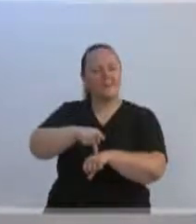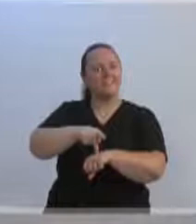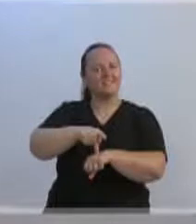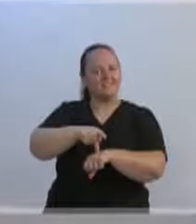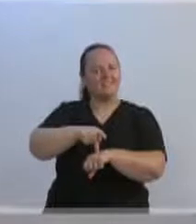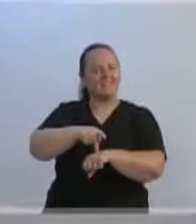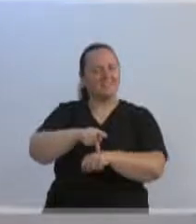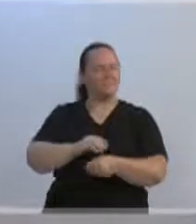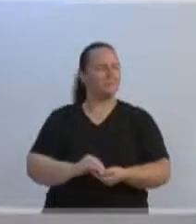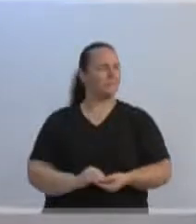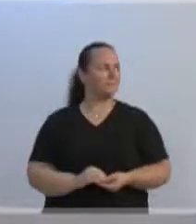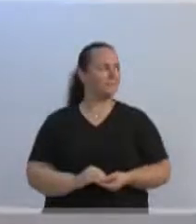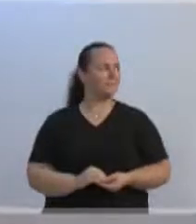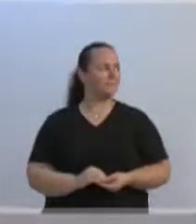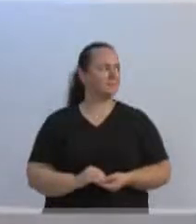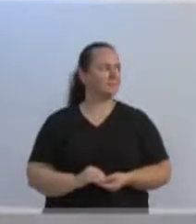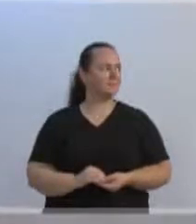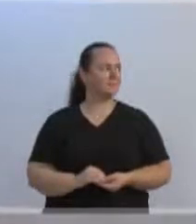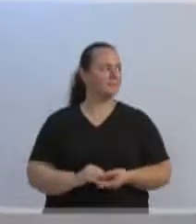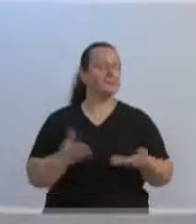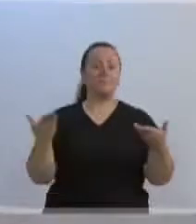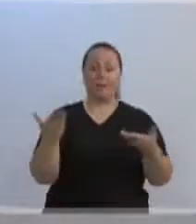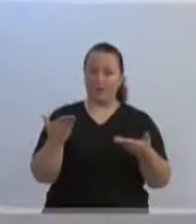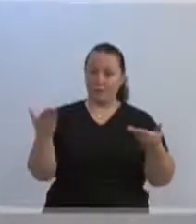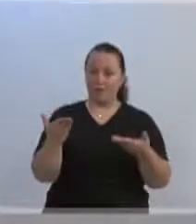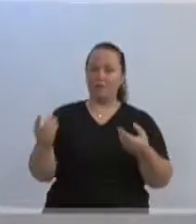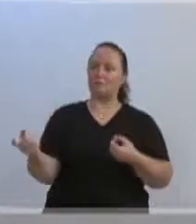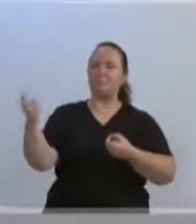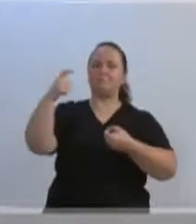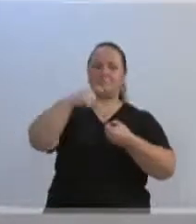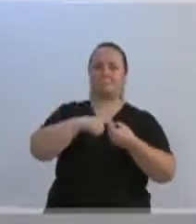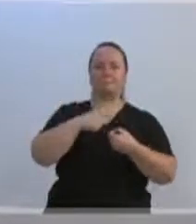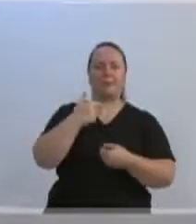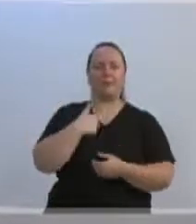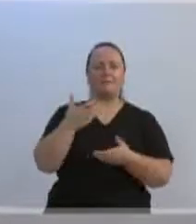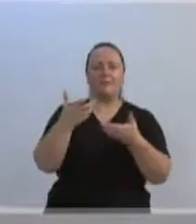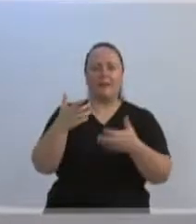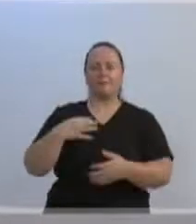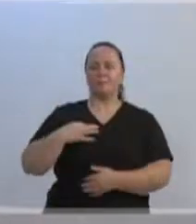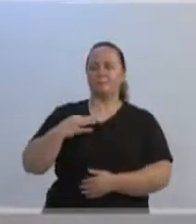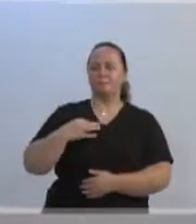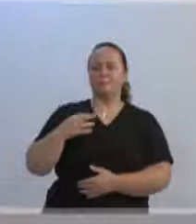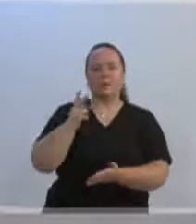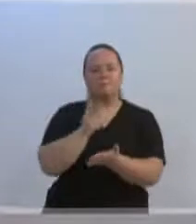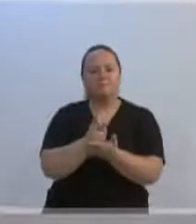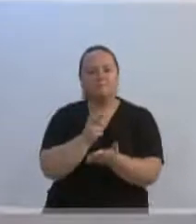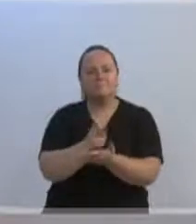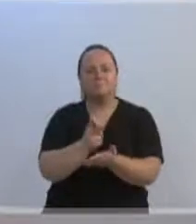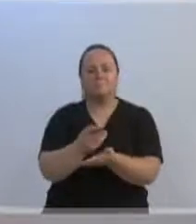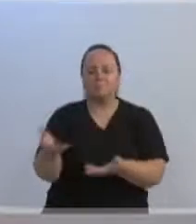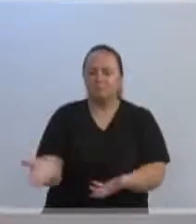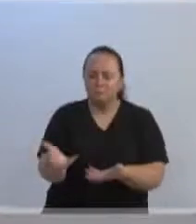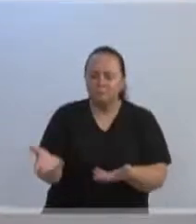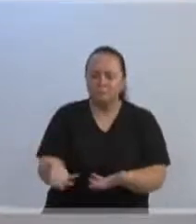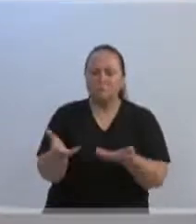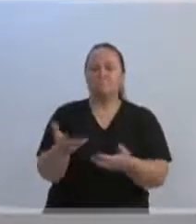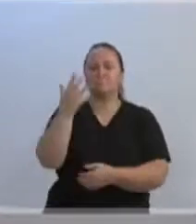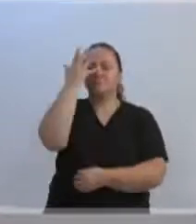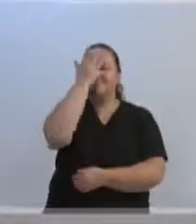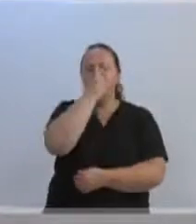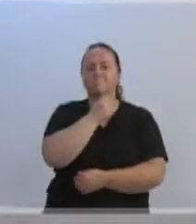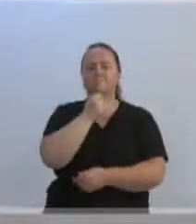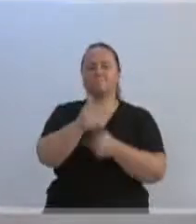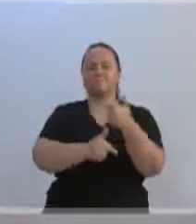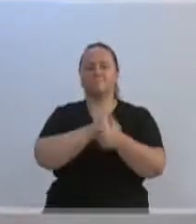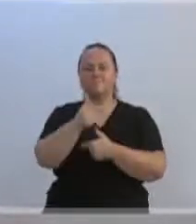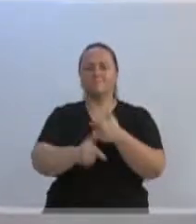agora que voltei me tornei voluntária para continuar com essa coisa linda a